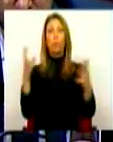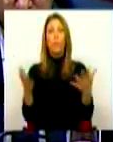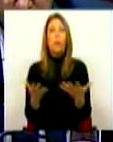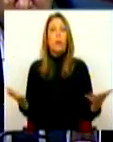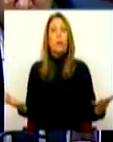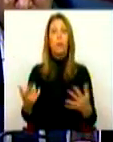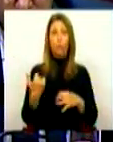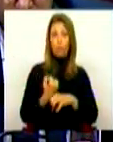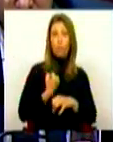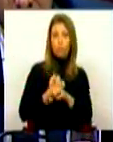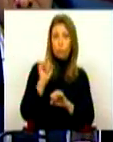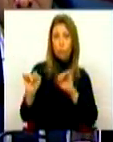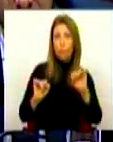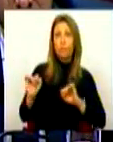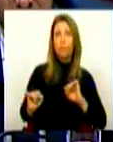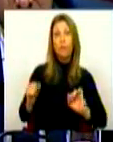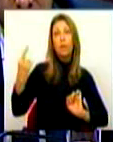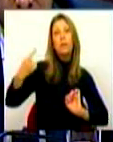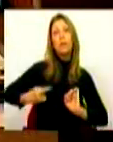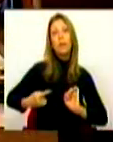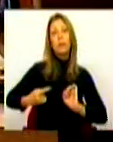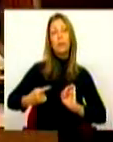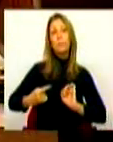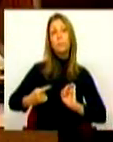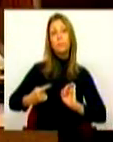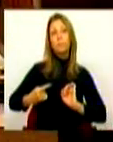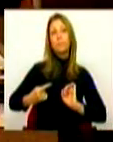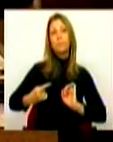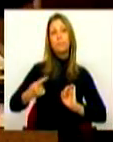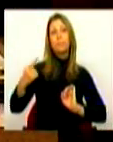suas funções devem estar...